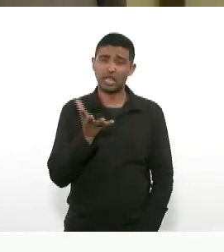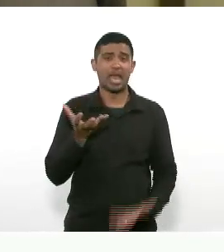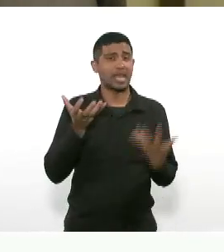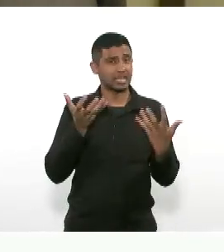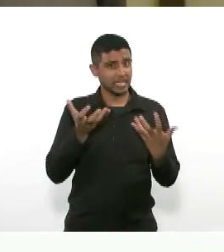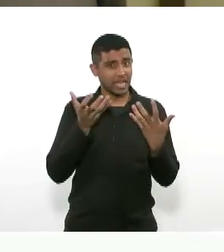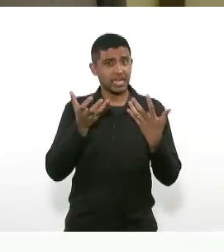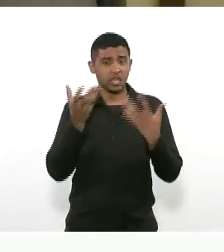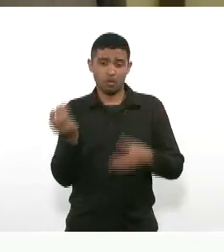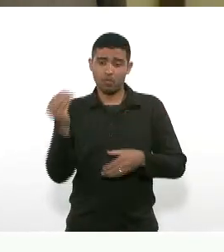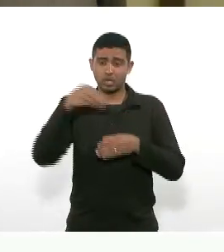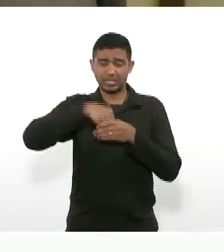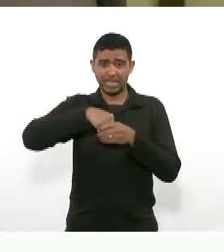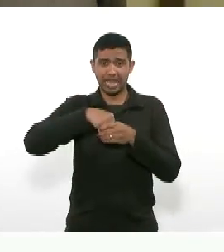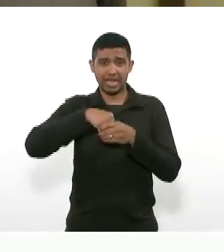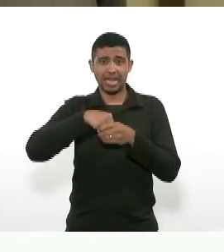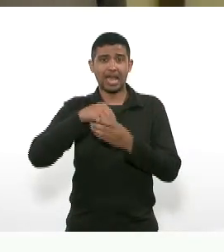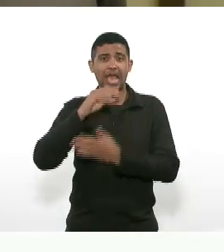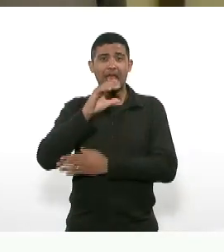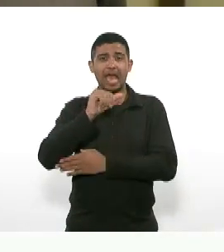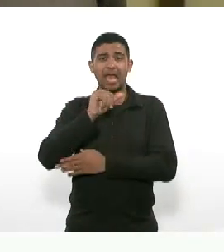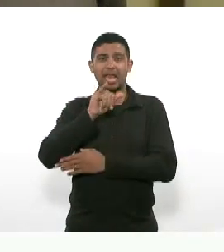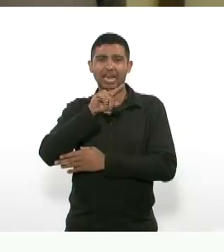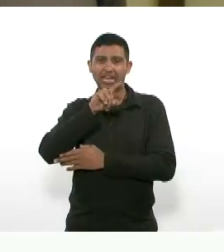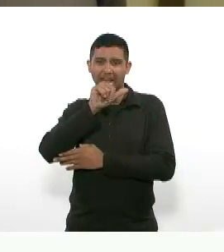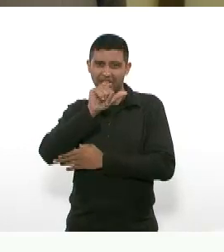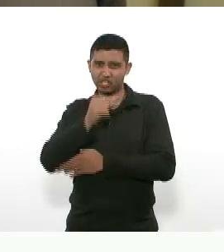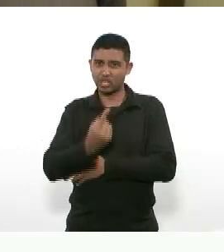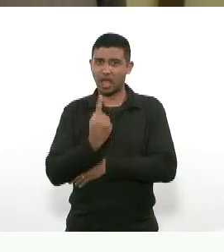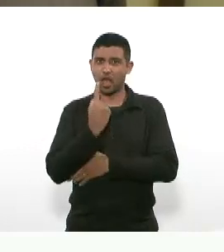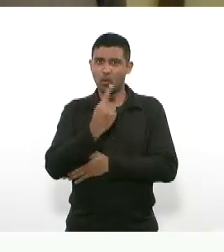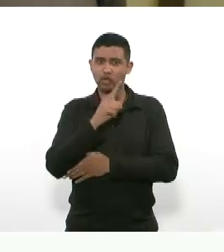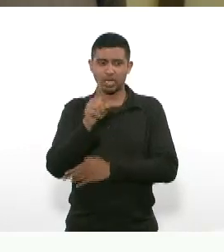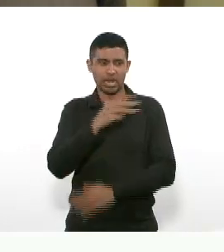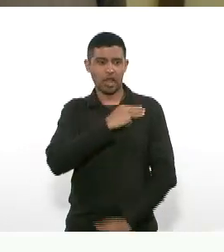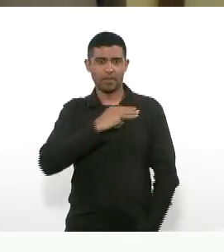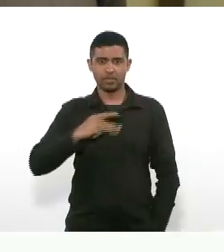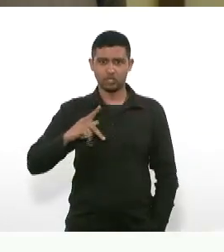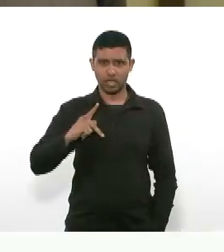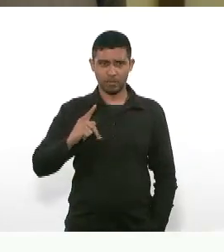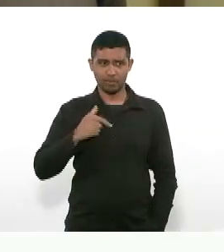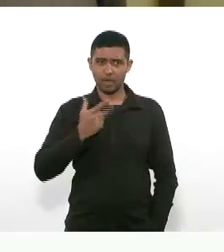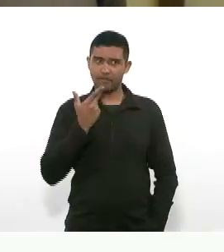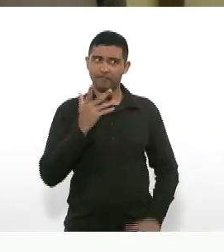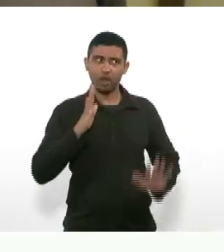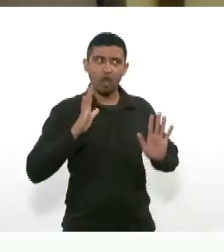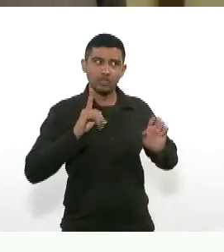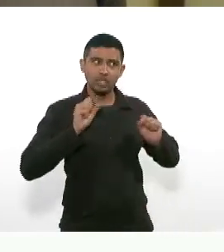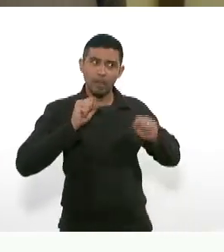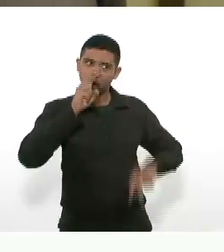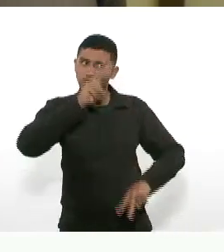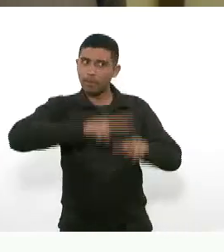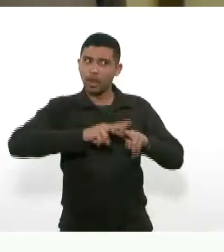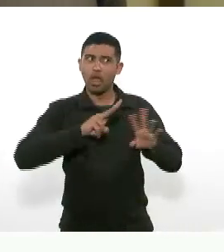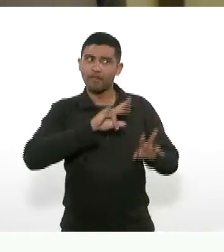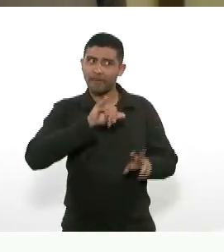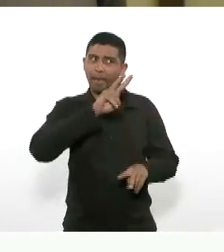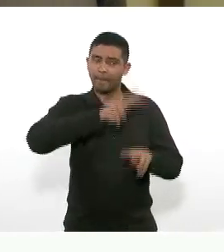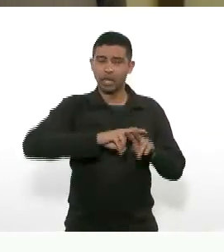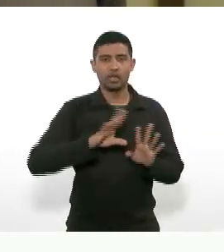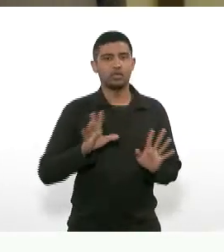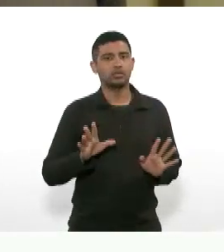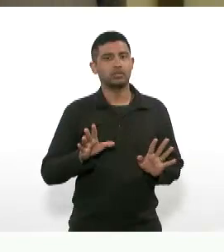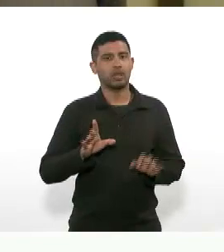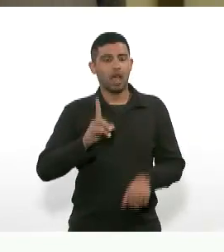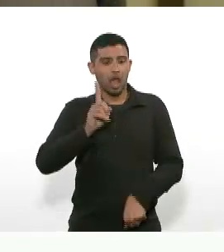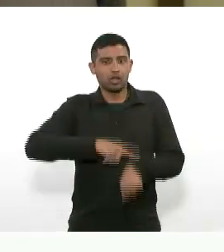Caixa Único, o Ministério Público automaticamente já fez uma recomendação e disse: o senhor vai ser preso. Automaticamente